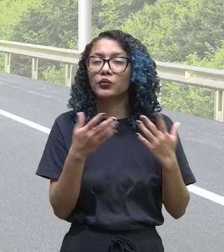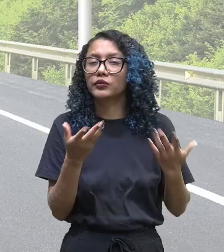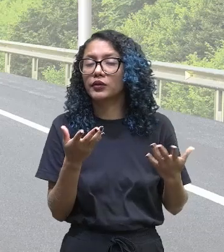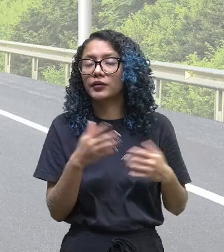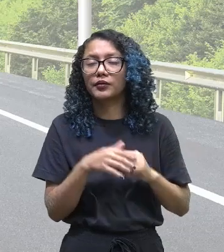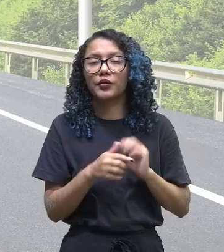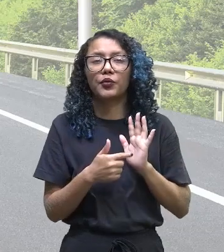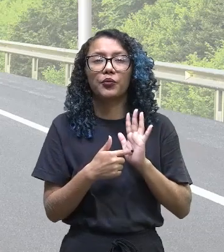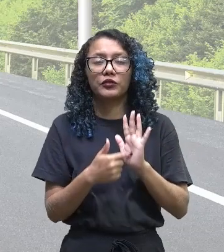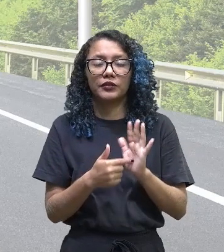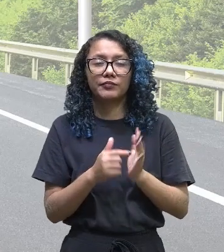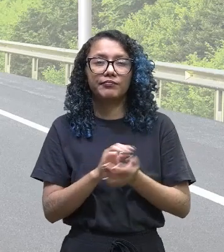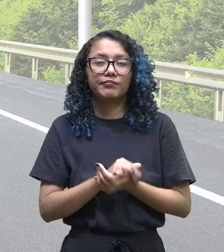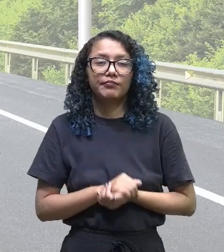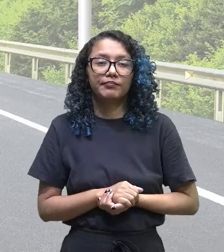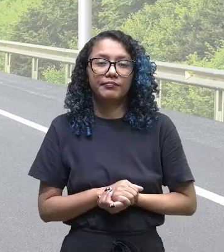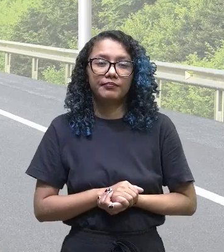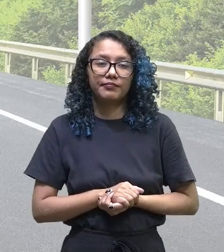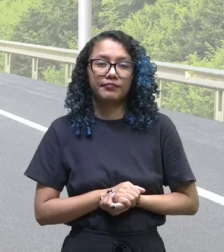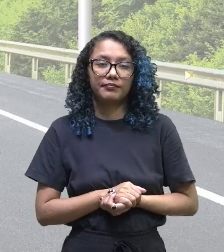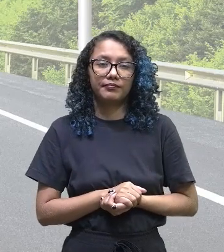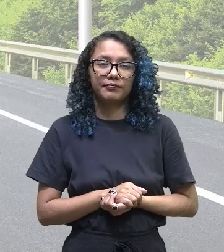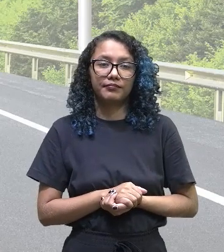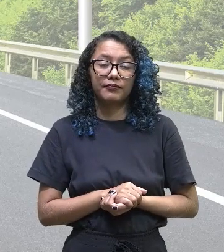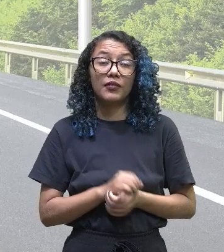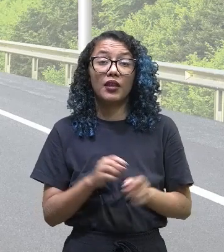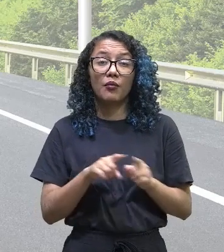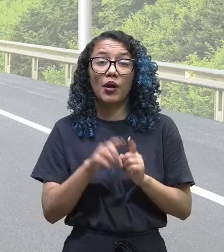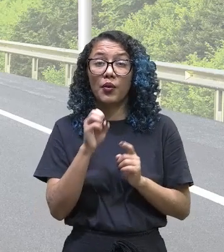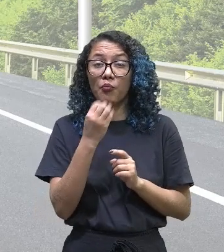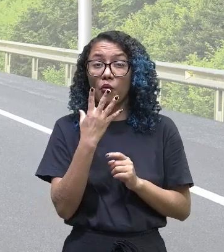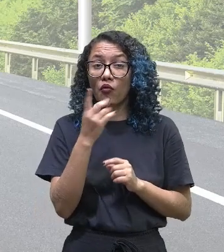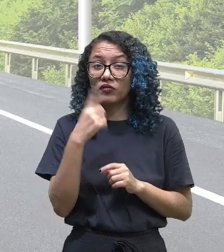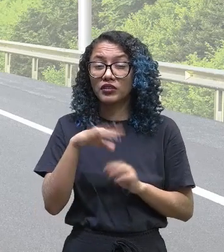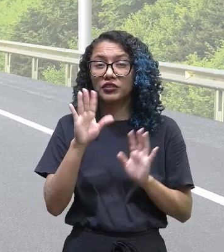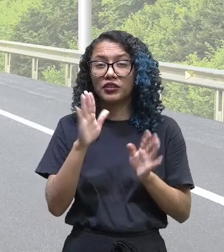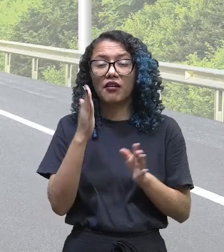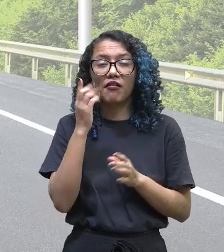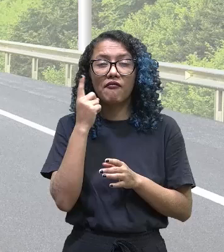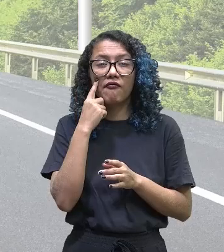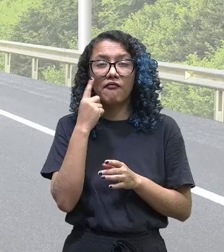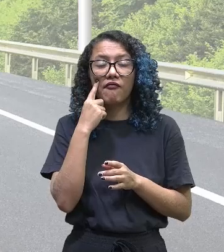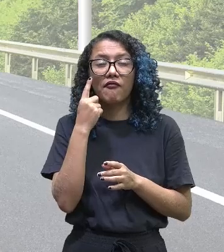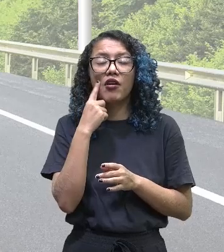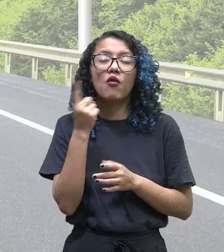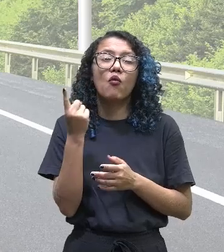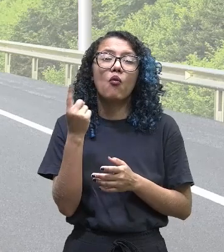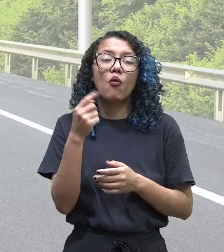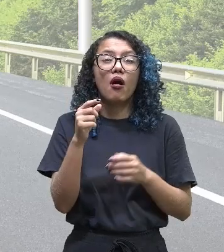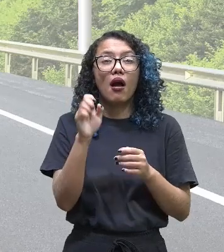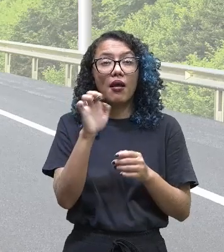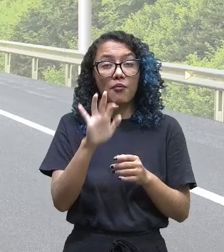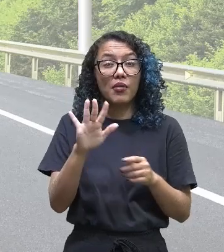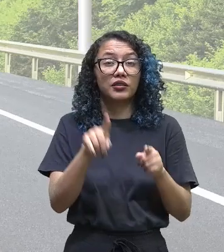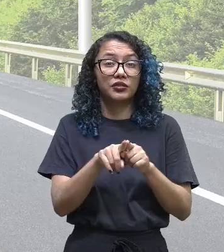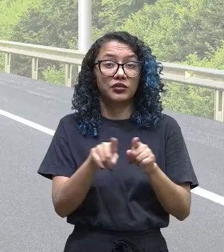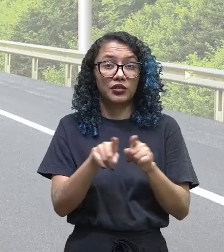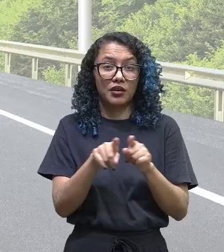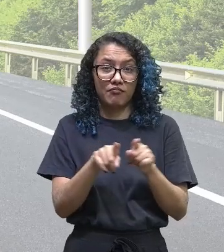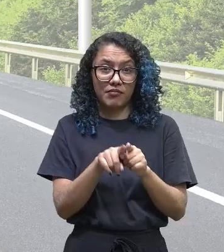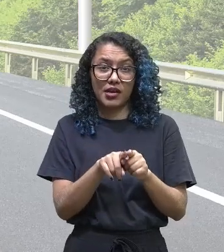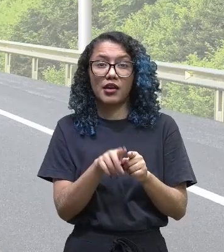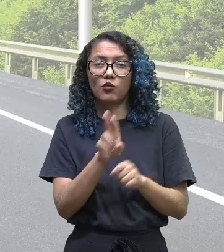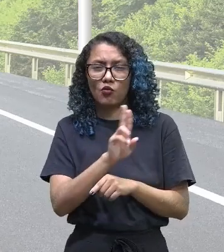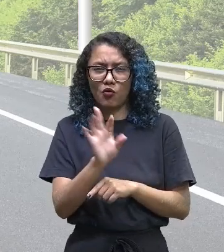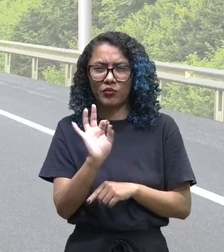acabaram de visualizar. O legal é que vocês já viram o nome, já viram até a imagem, muitos vocês já conhecem,